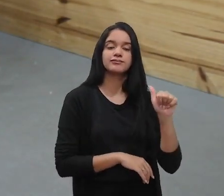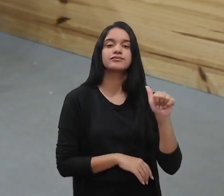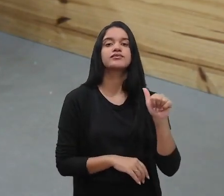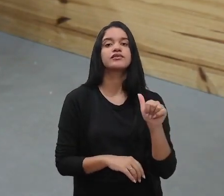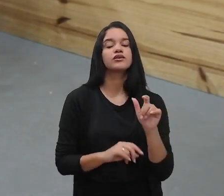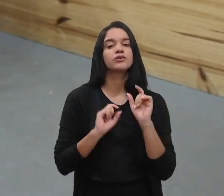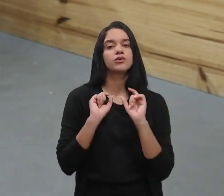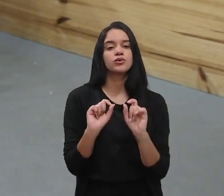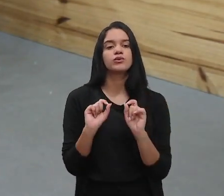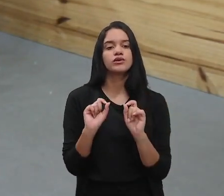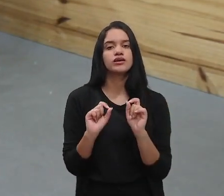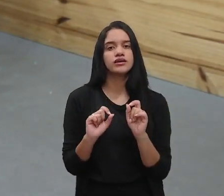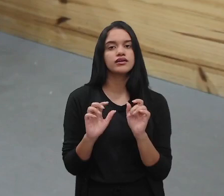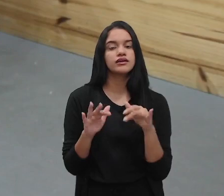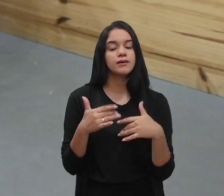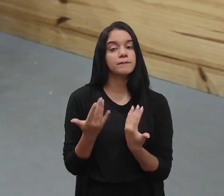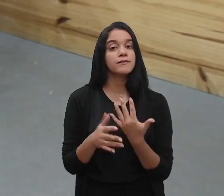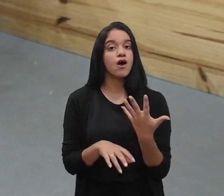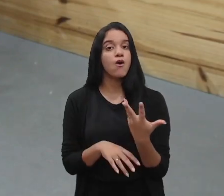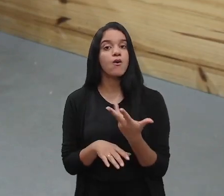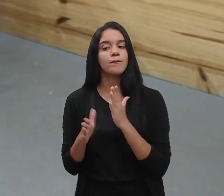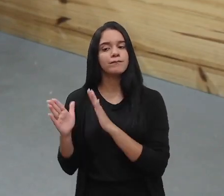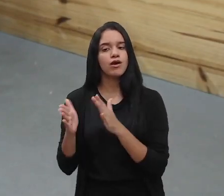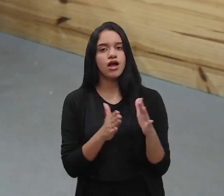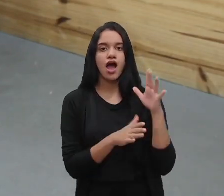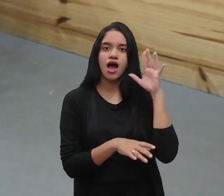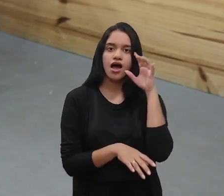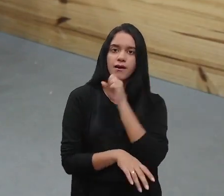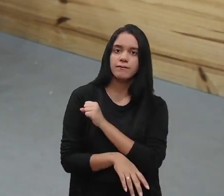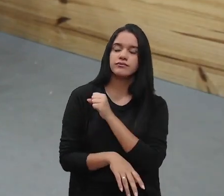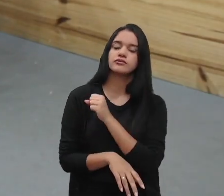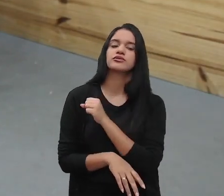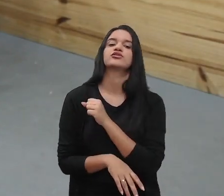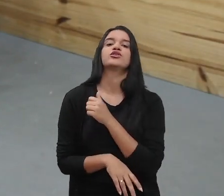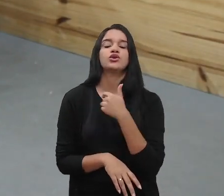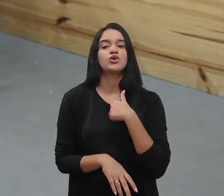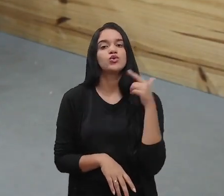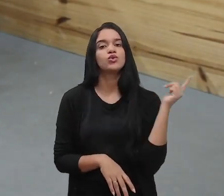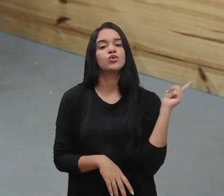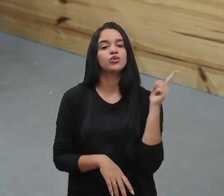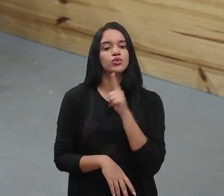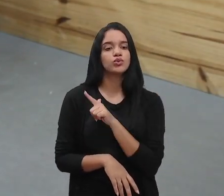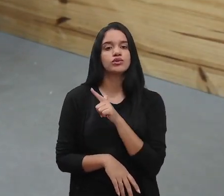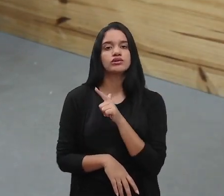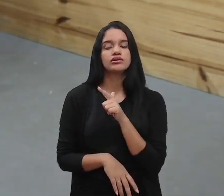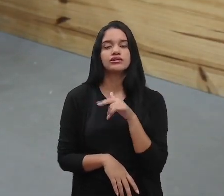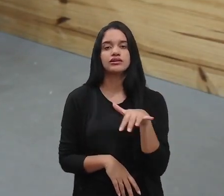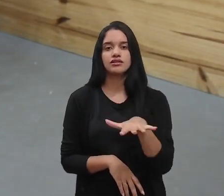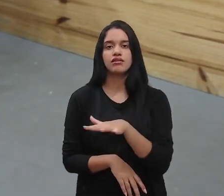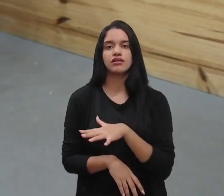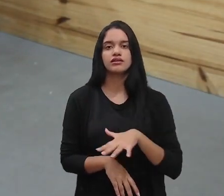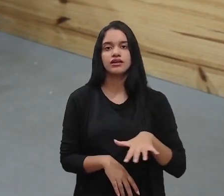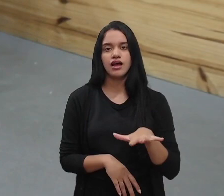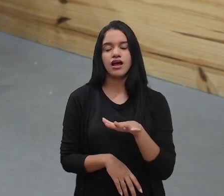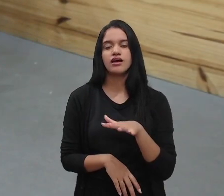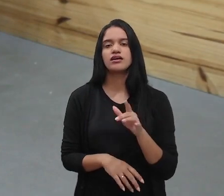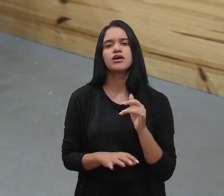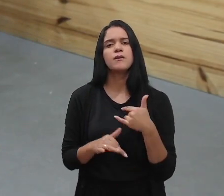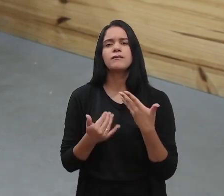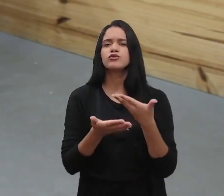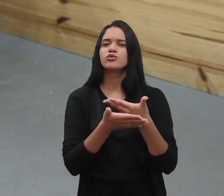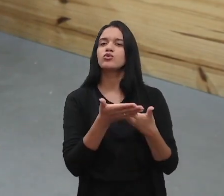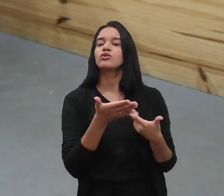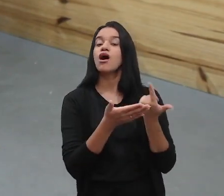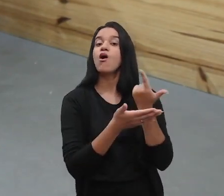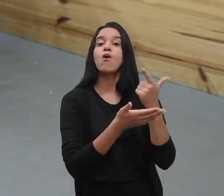vem para acelerar os processos. Onde eu consigo startar daqui, da região metropolitana, eu posso contratar alguém lá